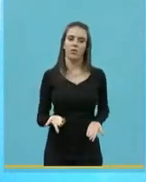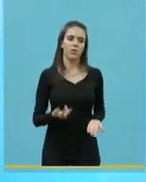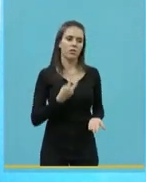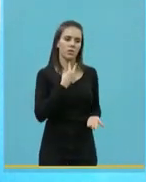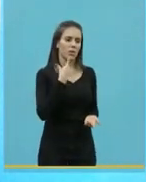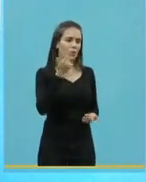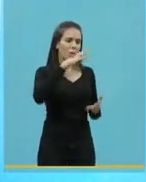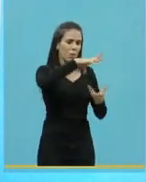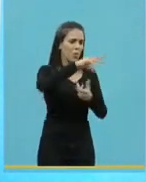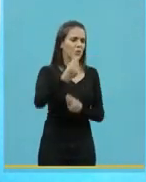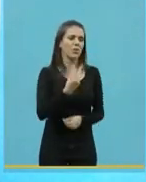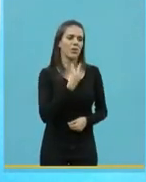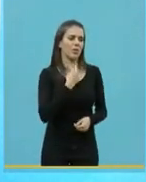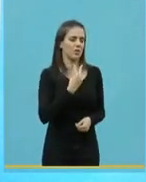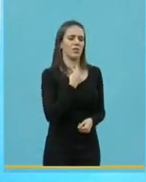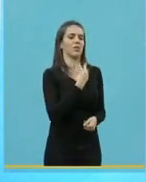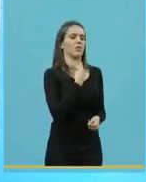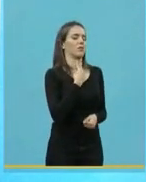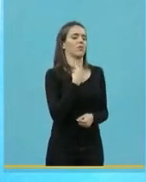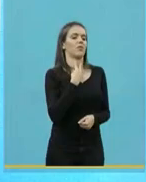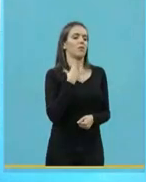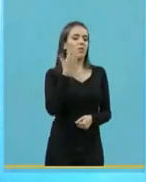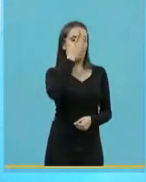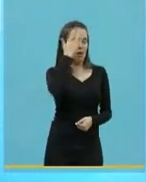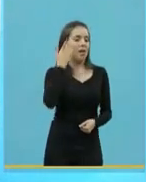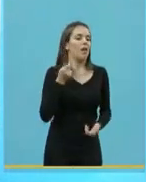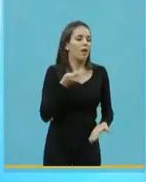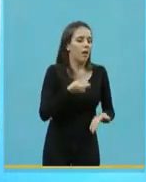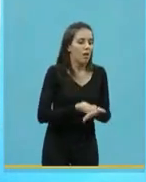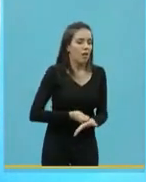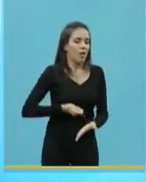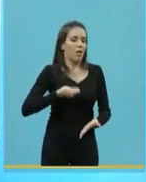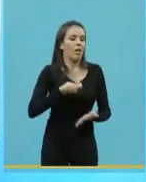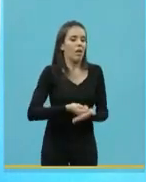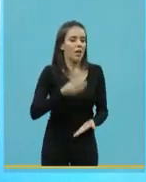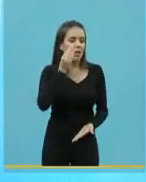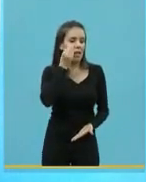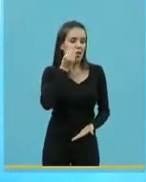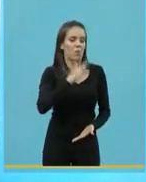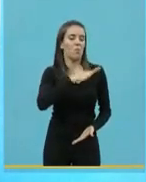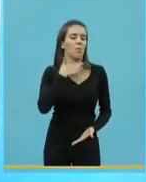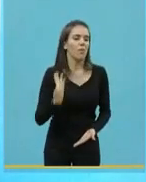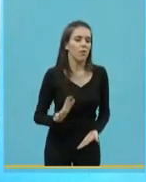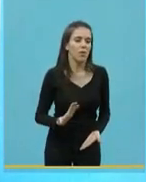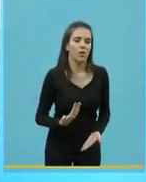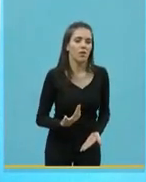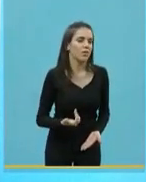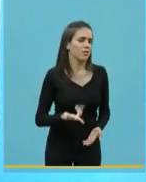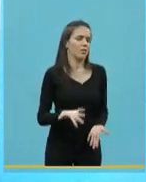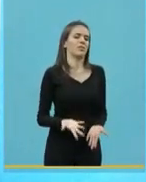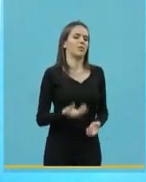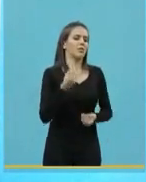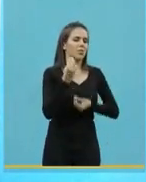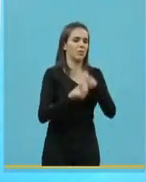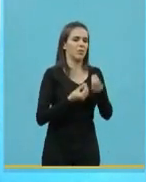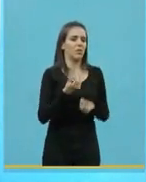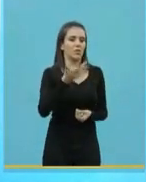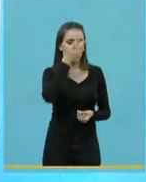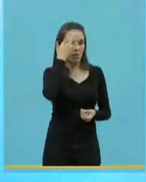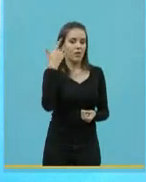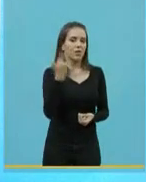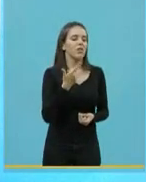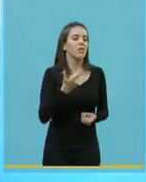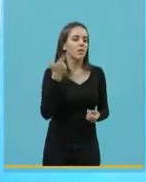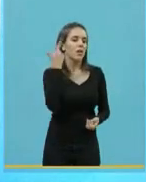nenhum lugar do mundo não é insistindo no modelo que mata aliás num sistema que lucra com as